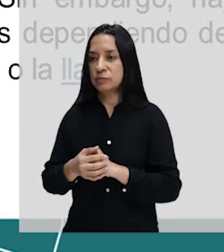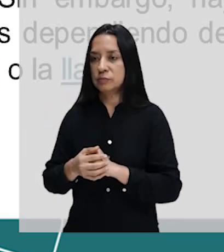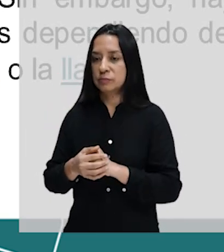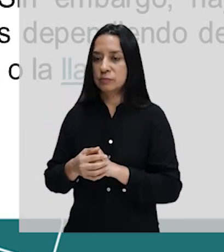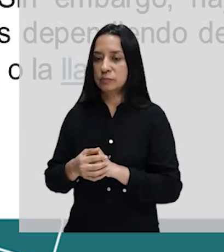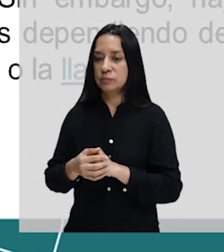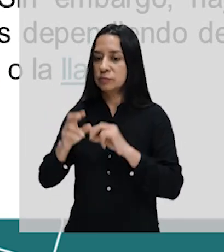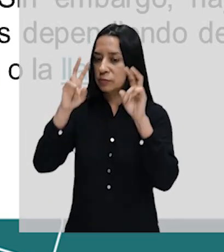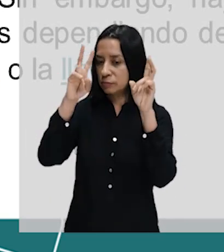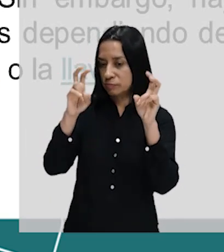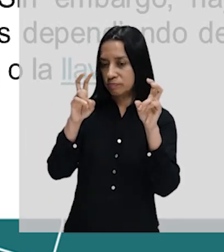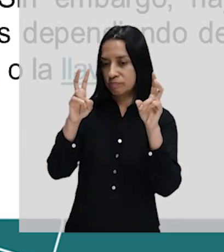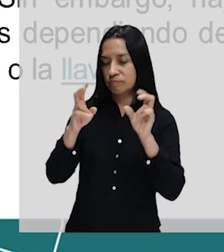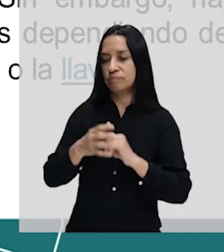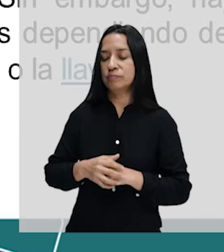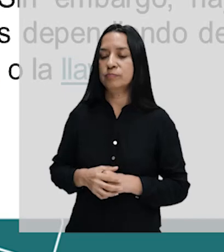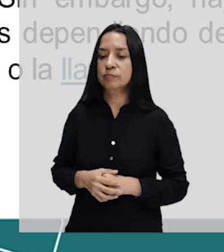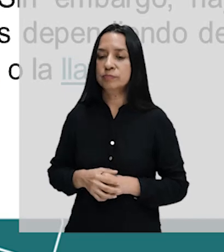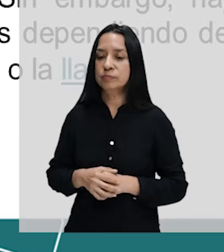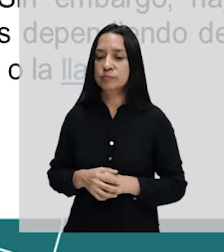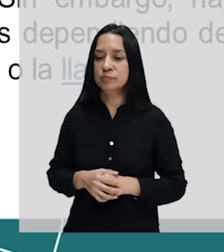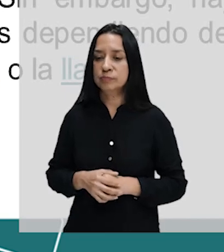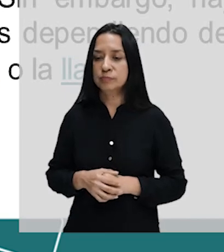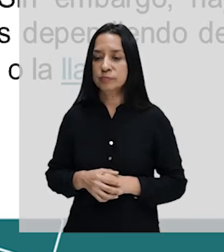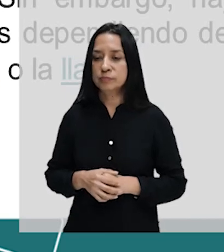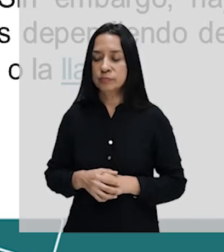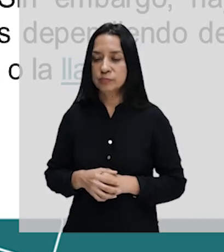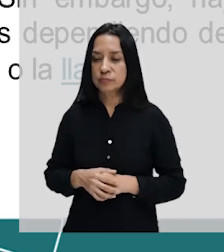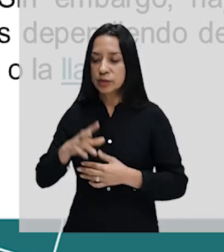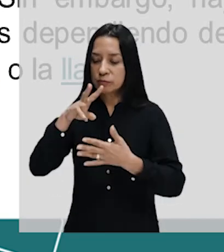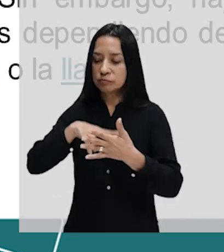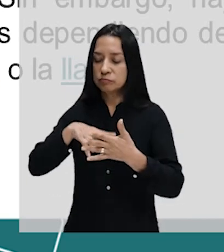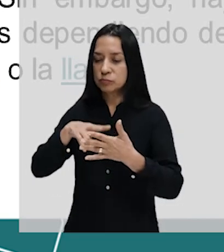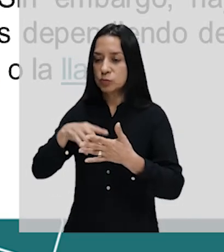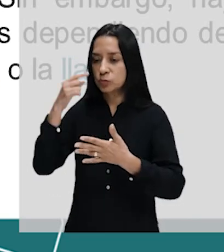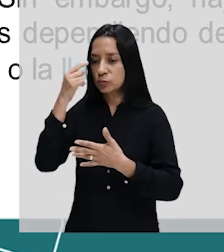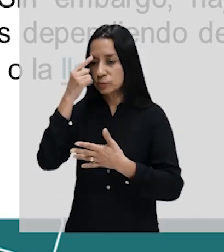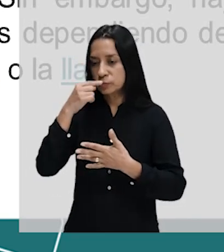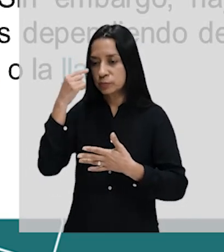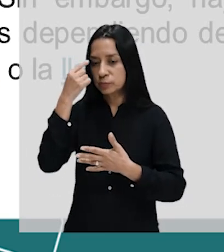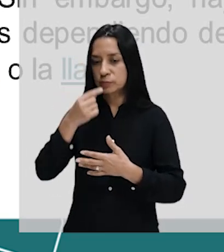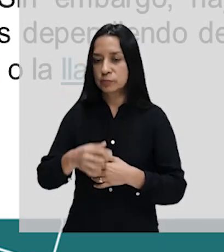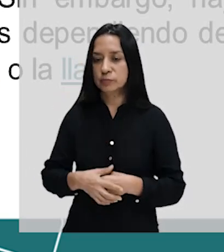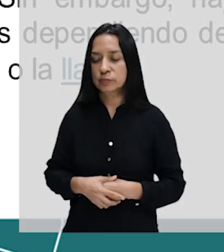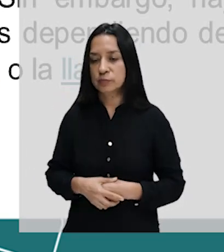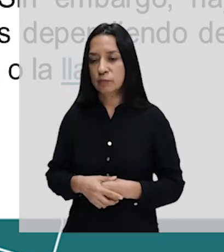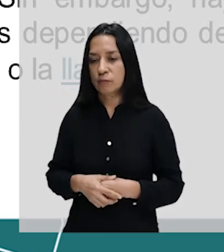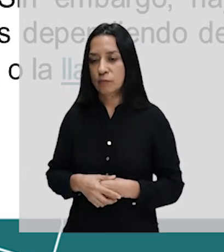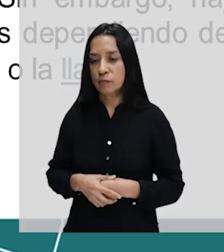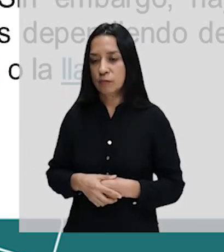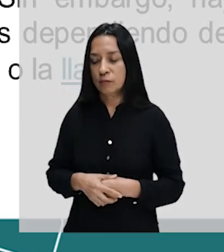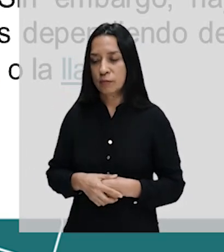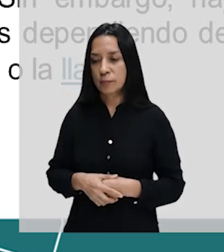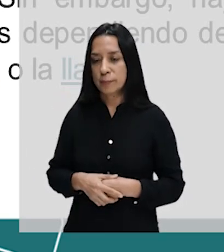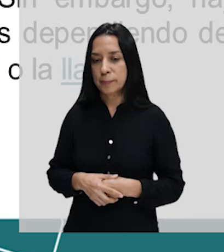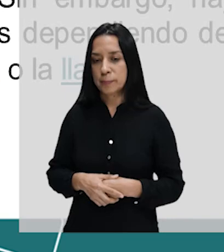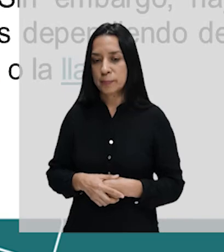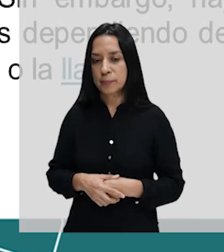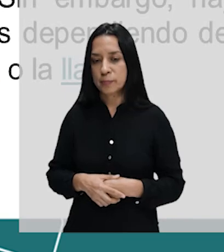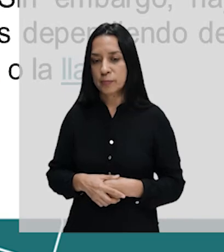comillas, aspas. Sin embargo, hay algunos signos que pueden clasificarse de ambas